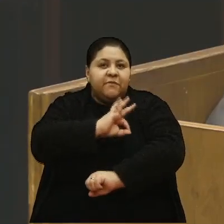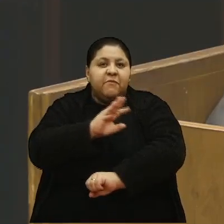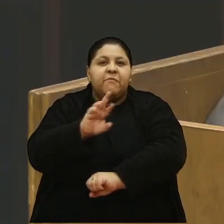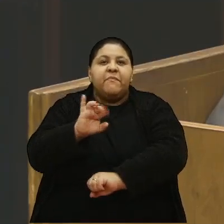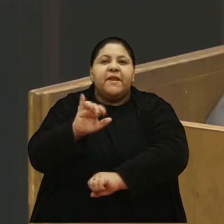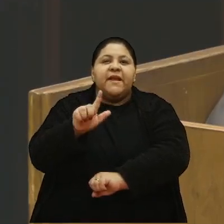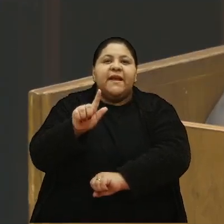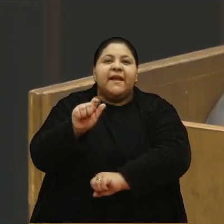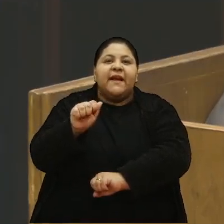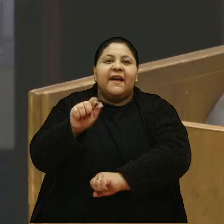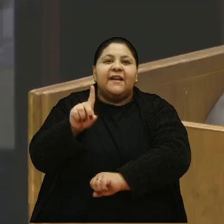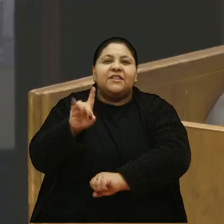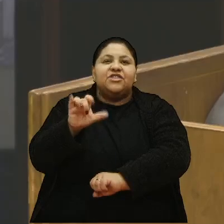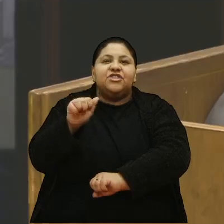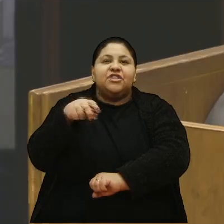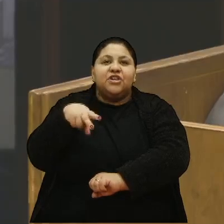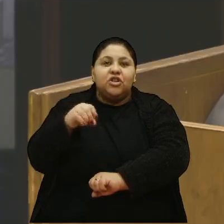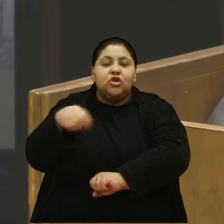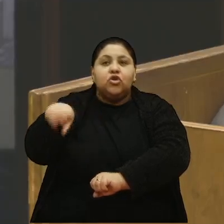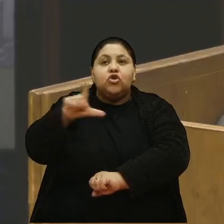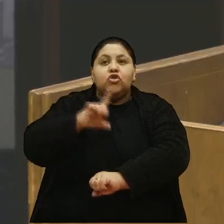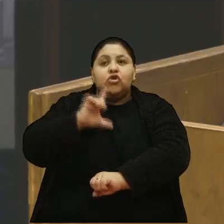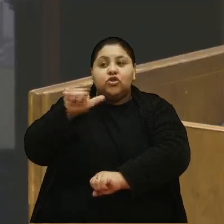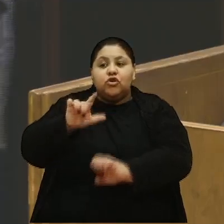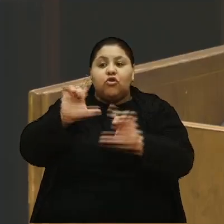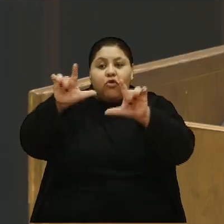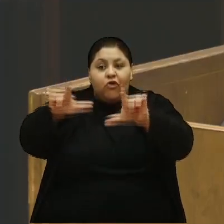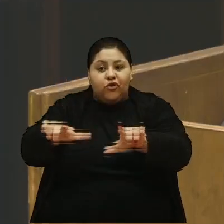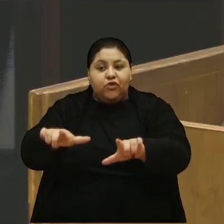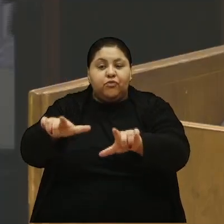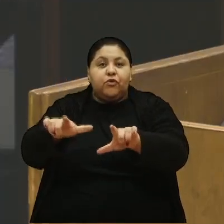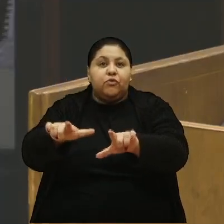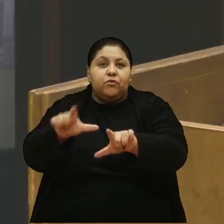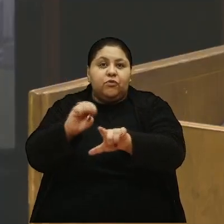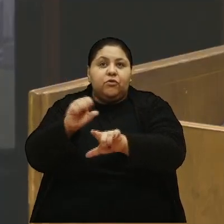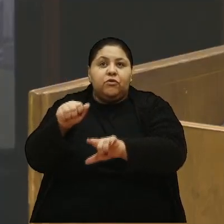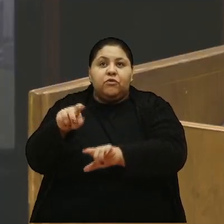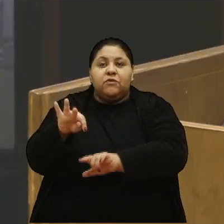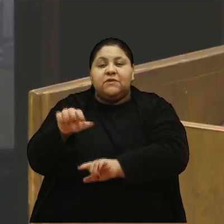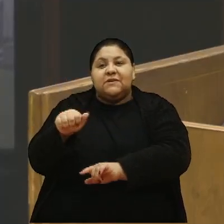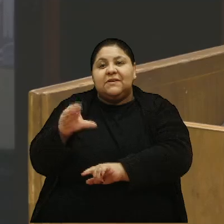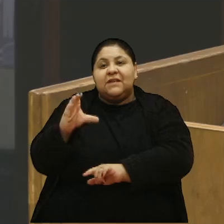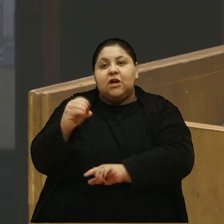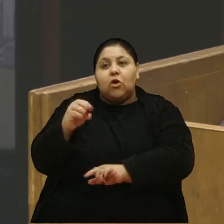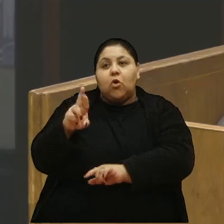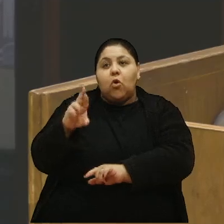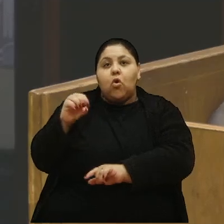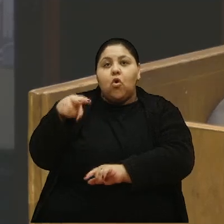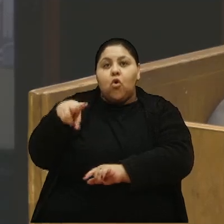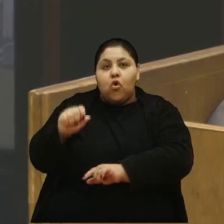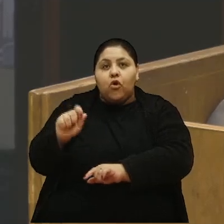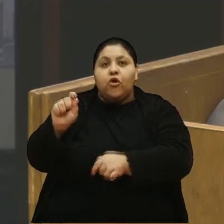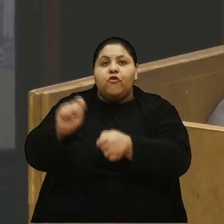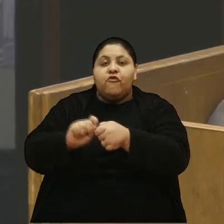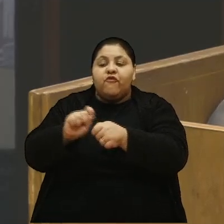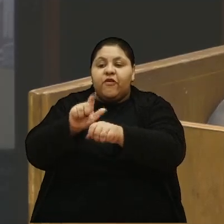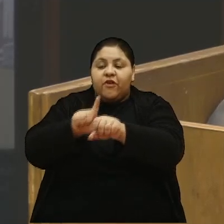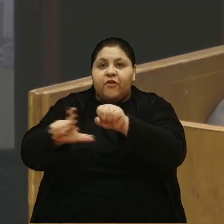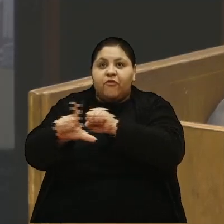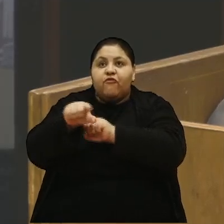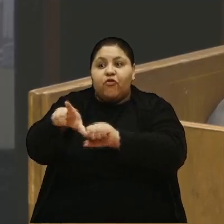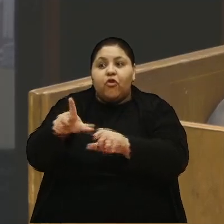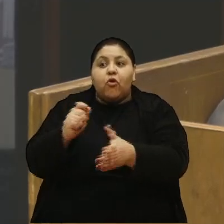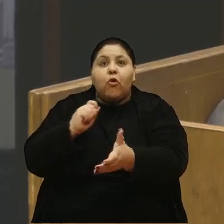Brigadianos. E nós tínhamos ali o campo do Santa Corona, né? Tinha o campo do Santa Corona, que quando foi feito o loteamento foi